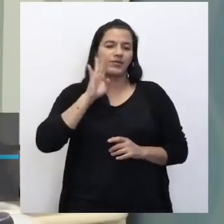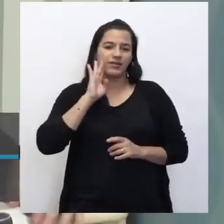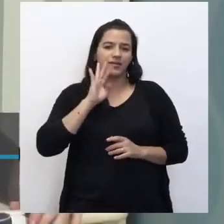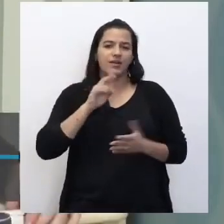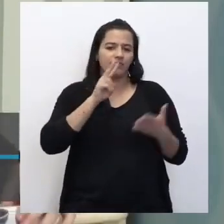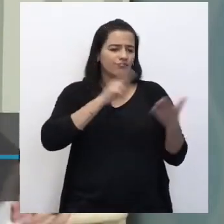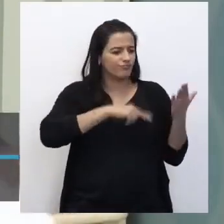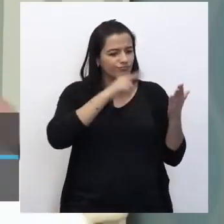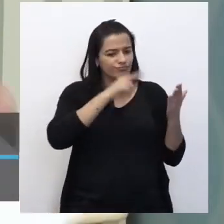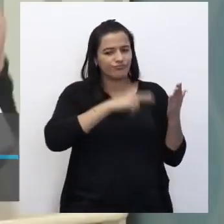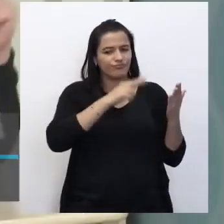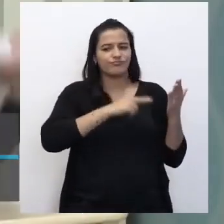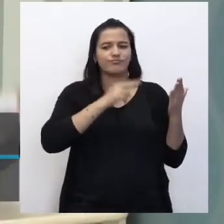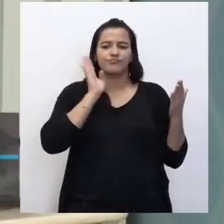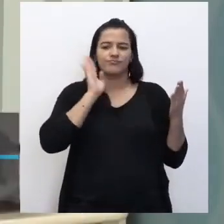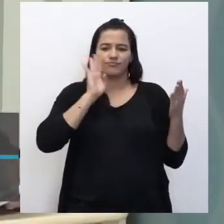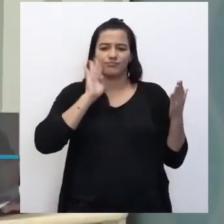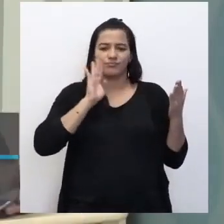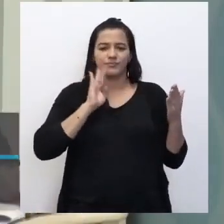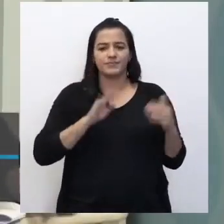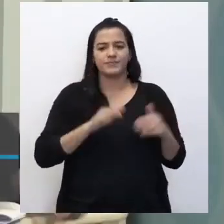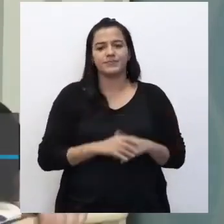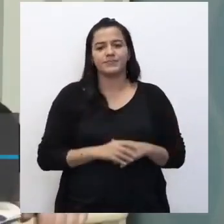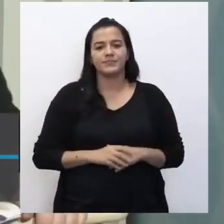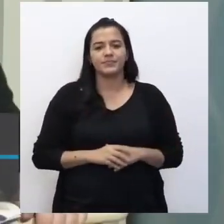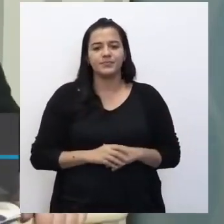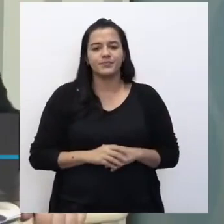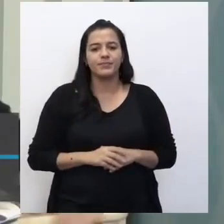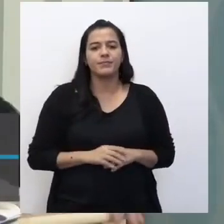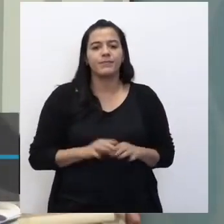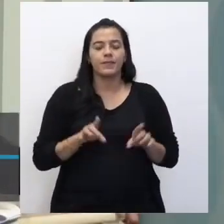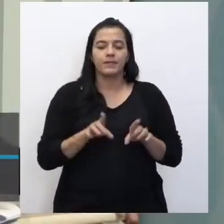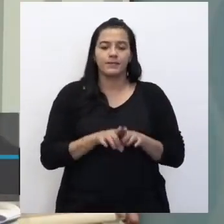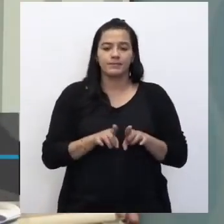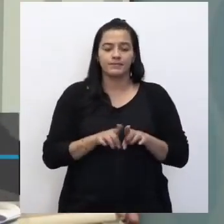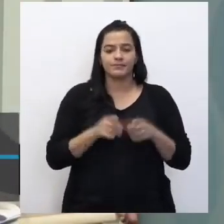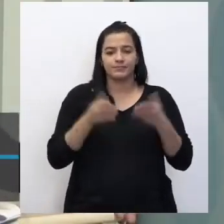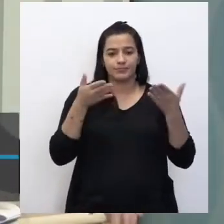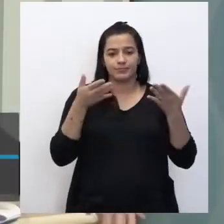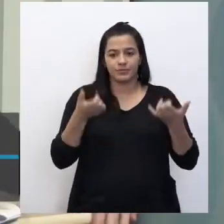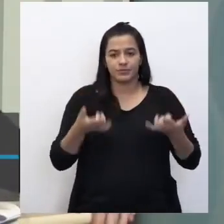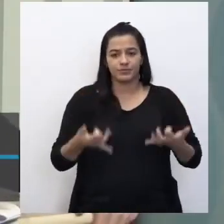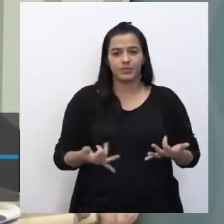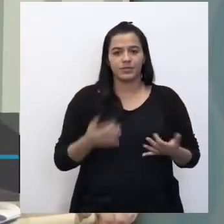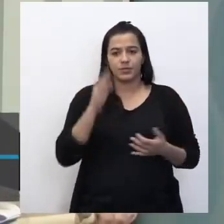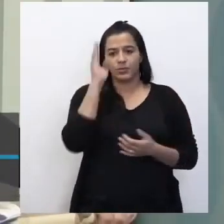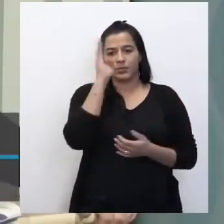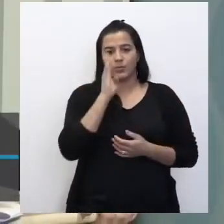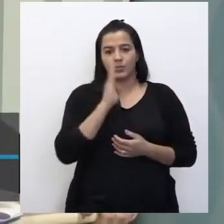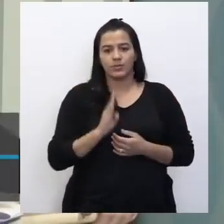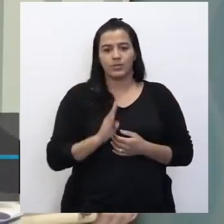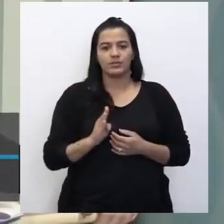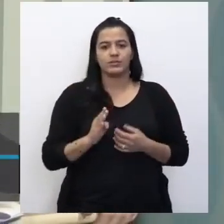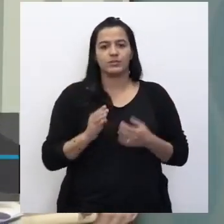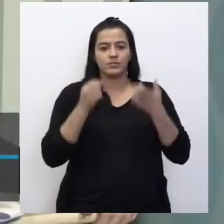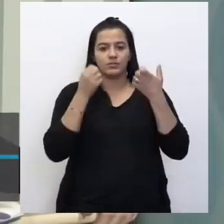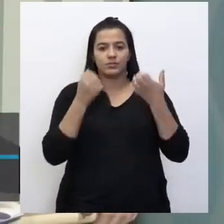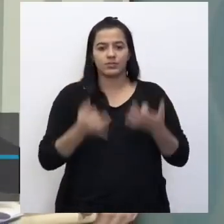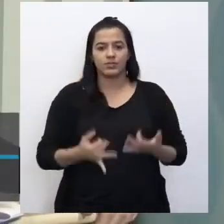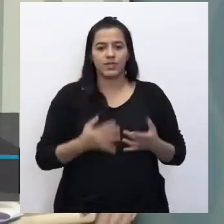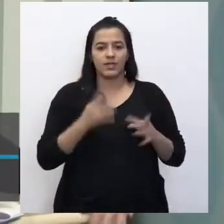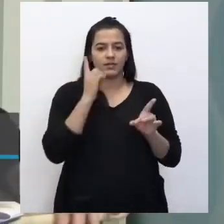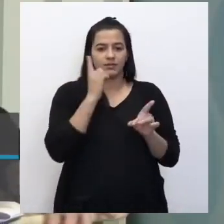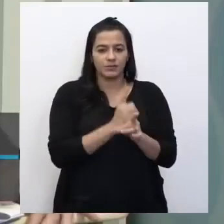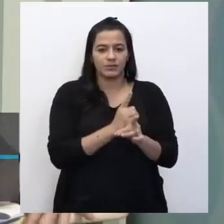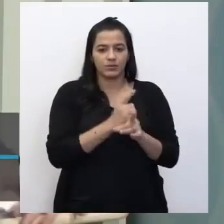aos eugenistas, né? E já que eu estou falando de Brasil, eu falei para vocês que a eugenia encontrou eco aqui